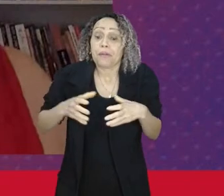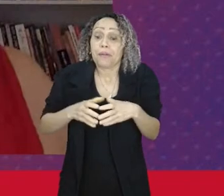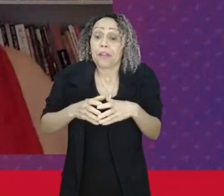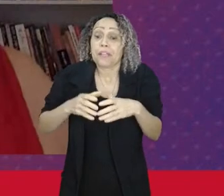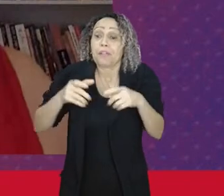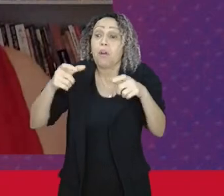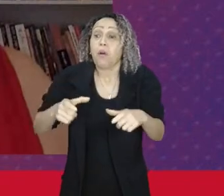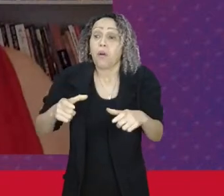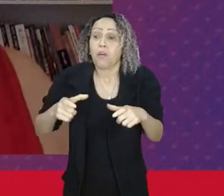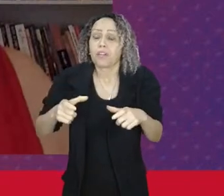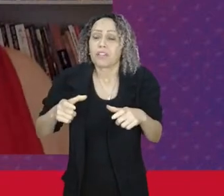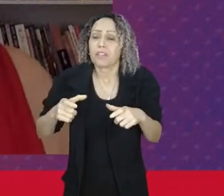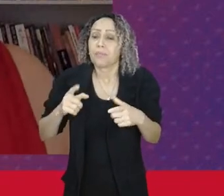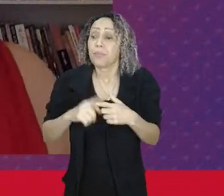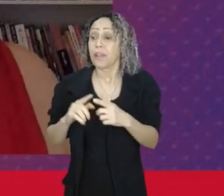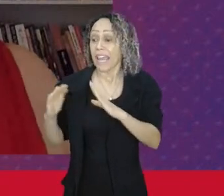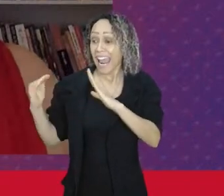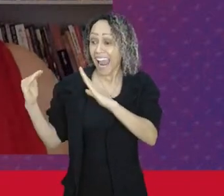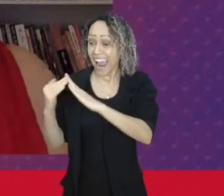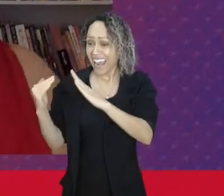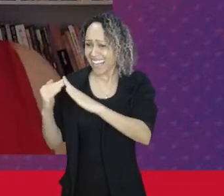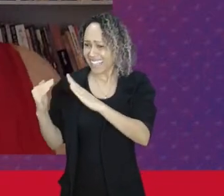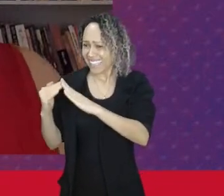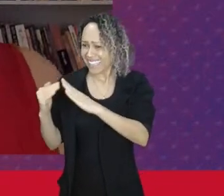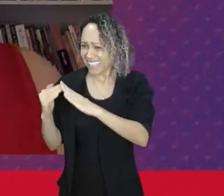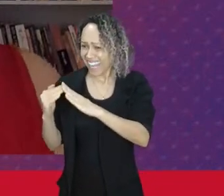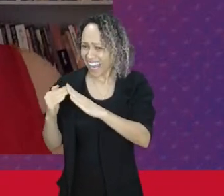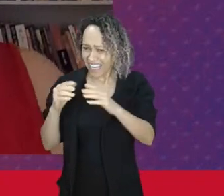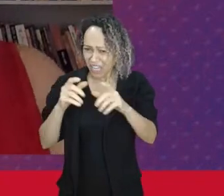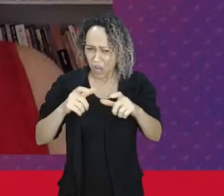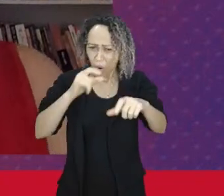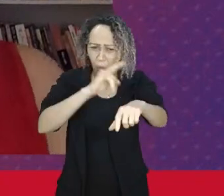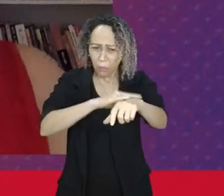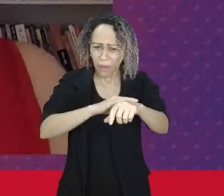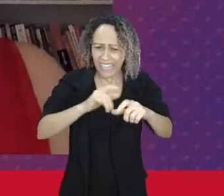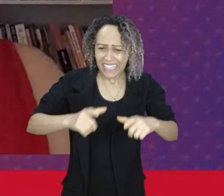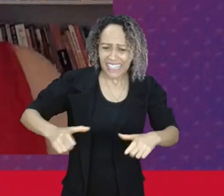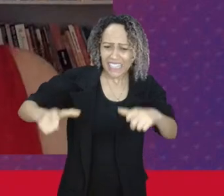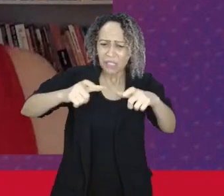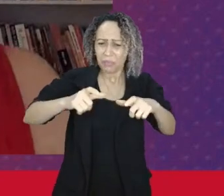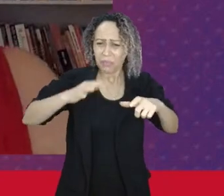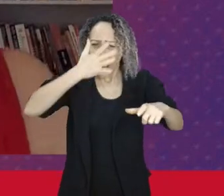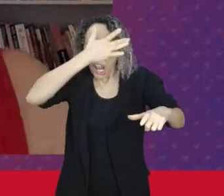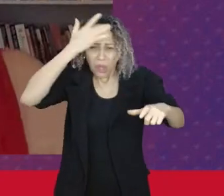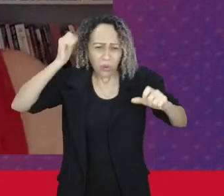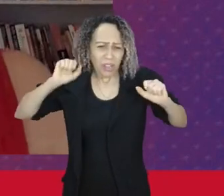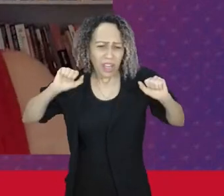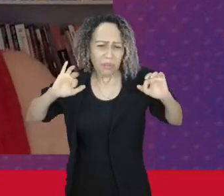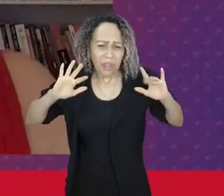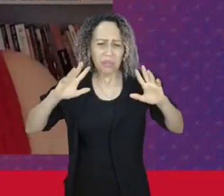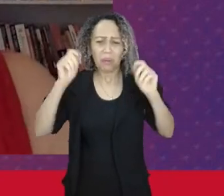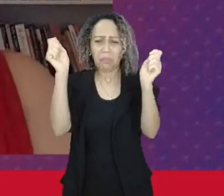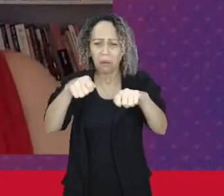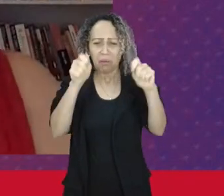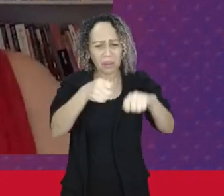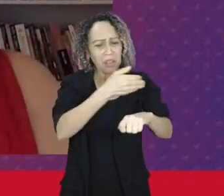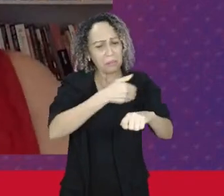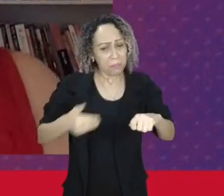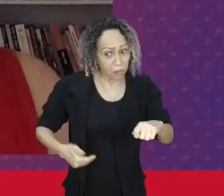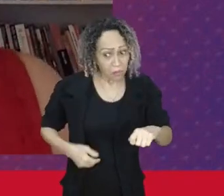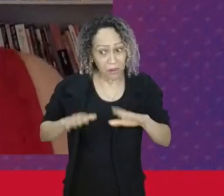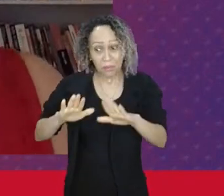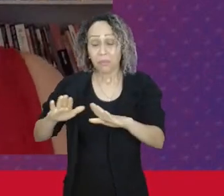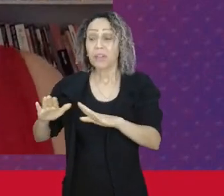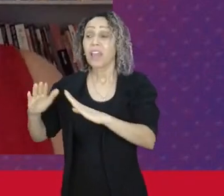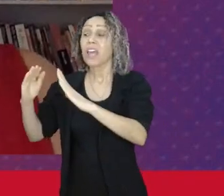as casas não tinham banheiro. Esse tipo de instalação aumentou em sobremaneira a agressão contra